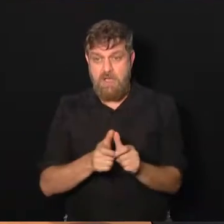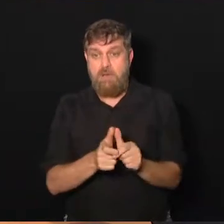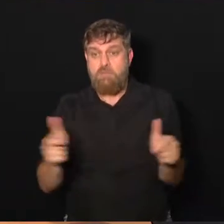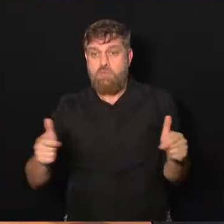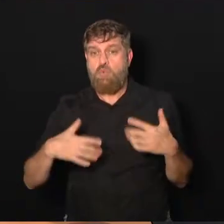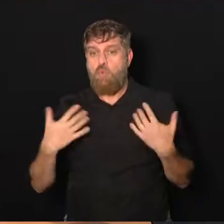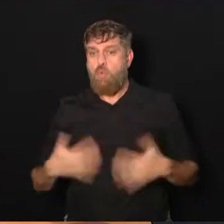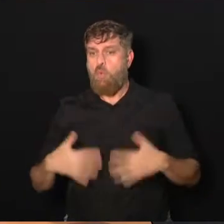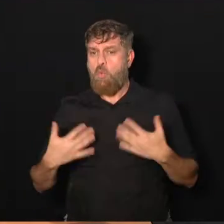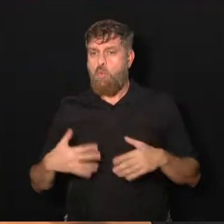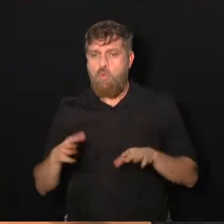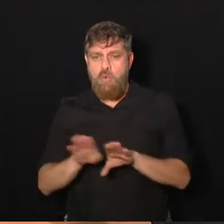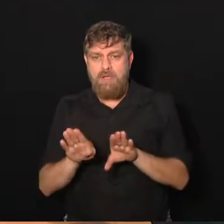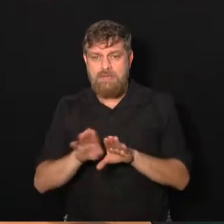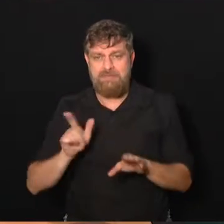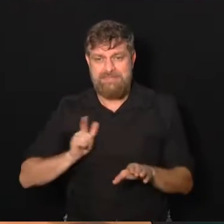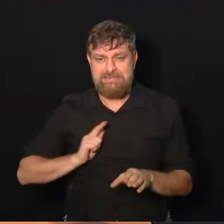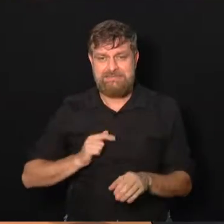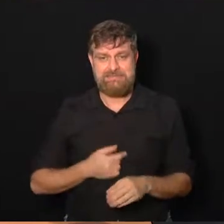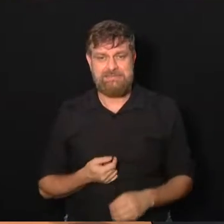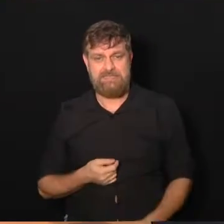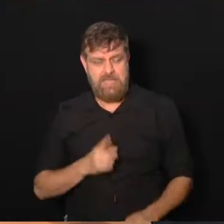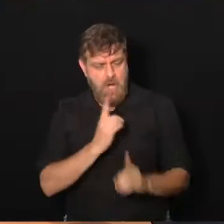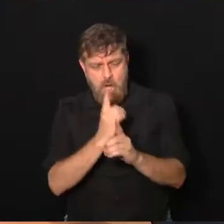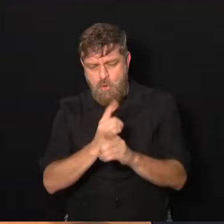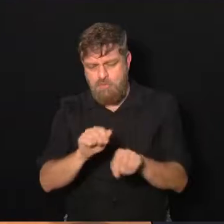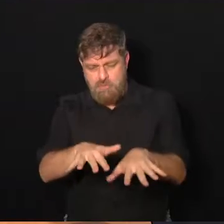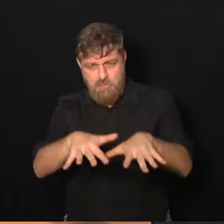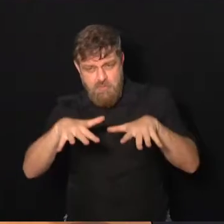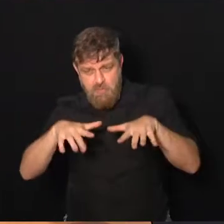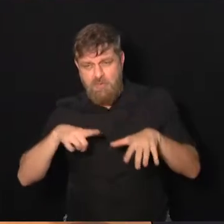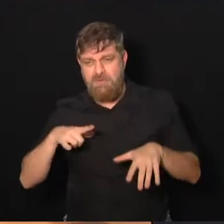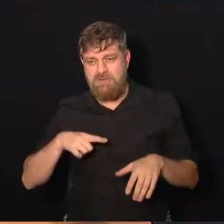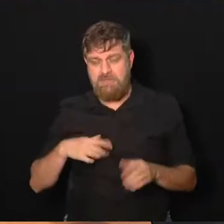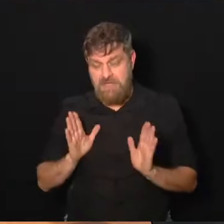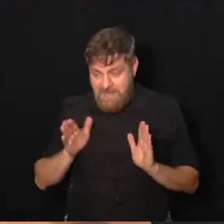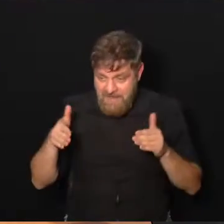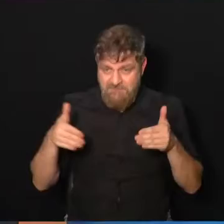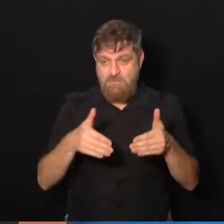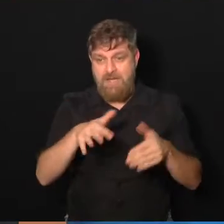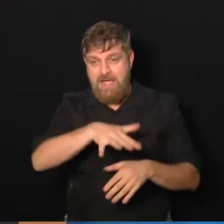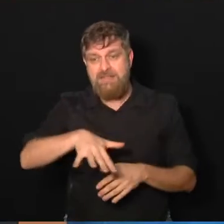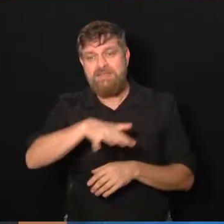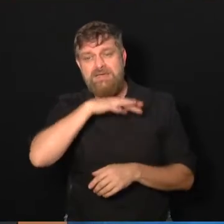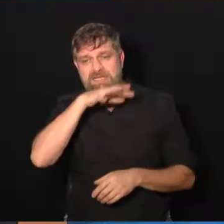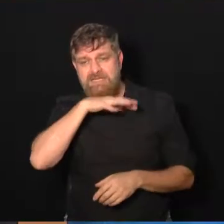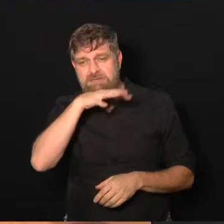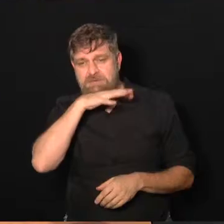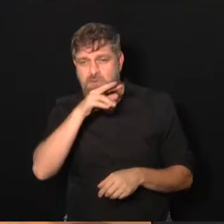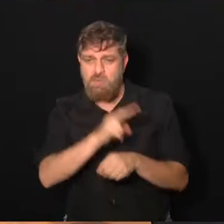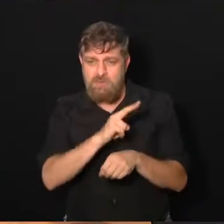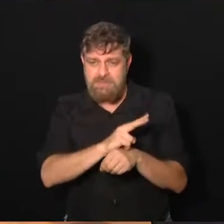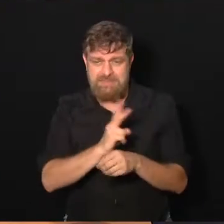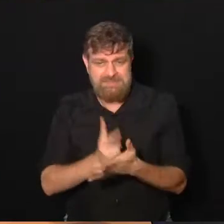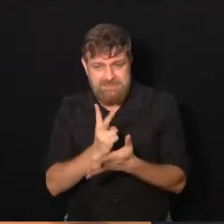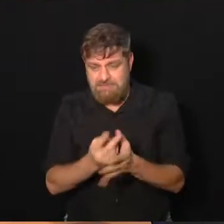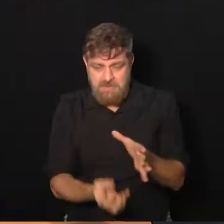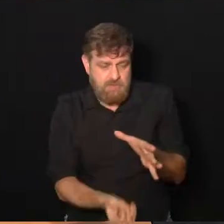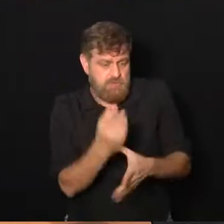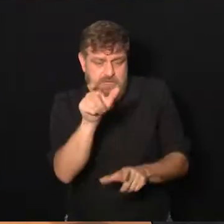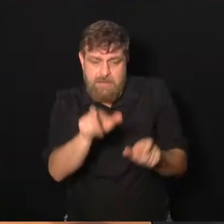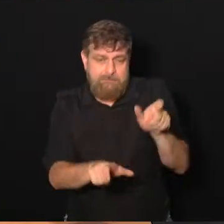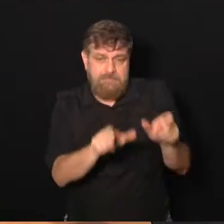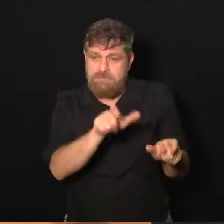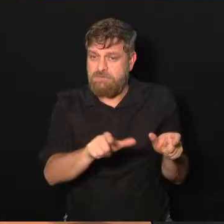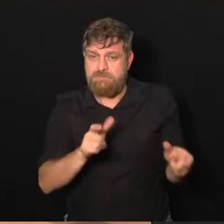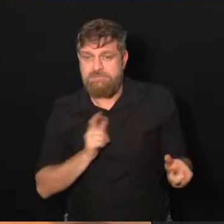assustadoramente. E Em vários eventos, tudo direcionado na questão animal. E sempre vão surgir pessoas